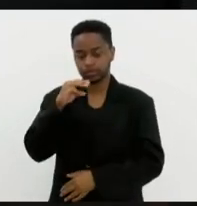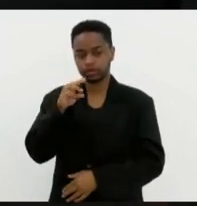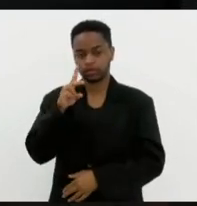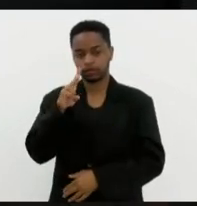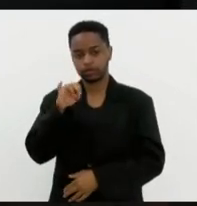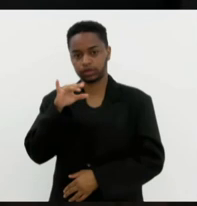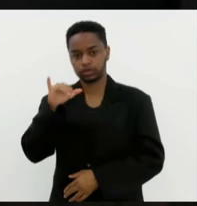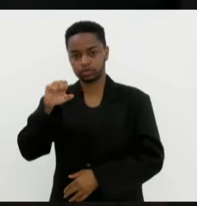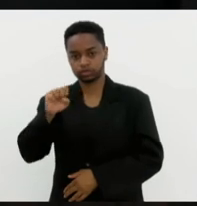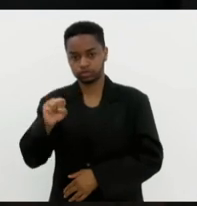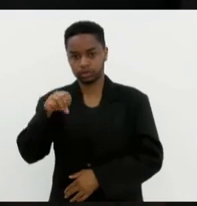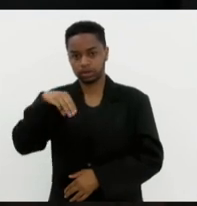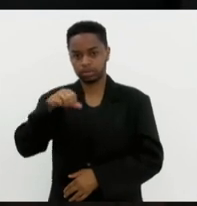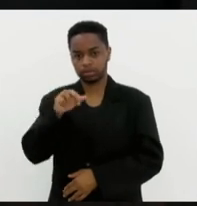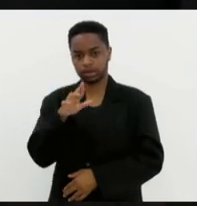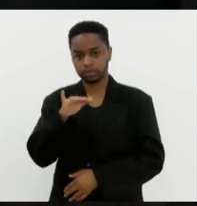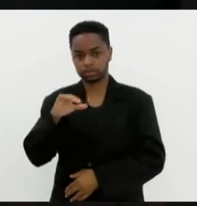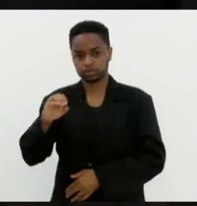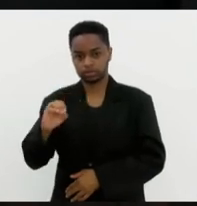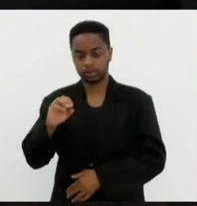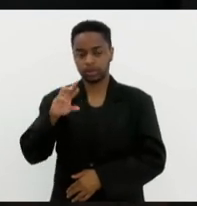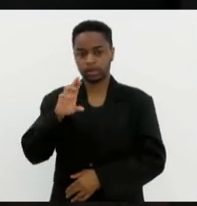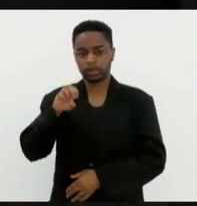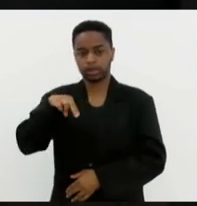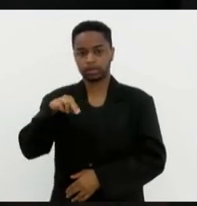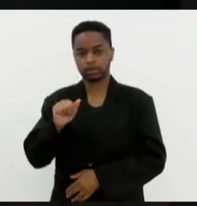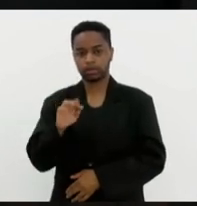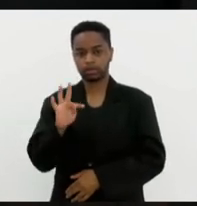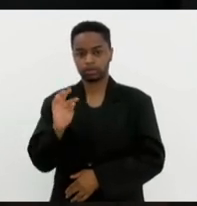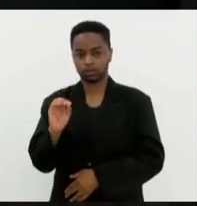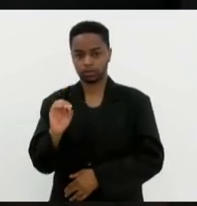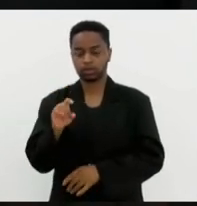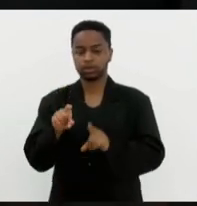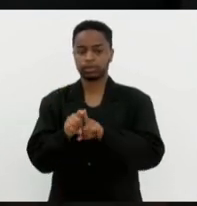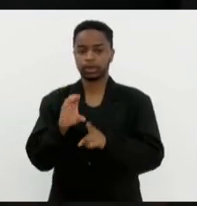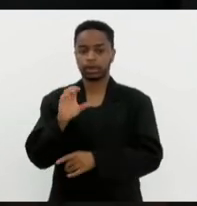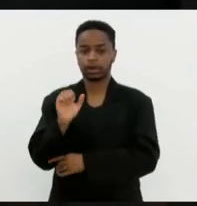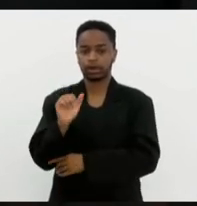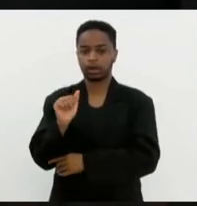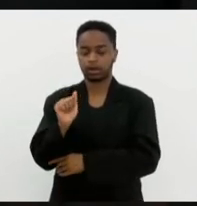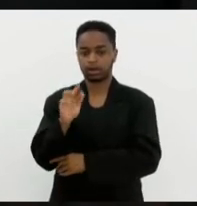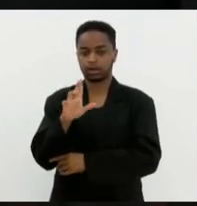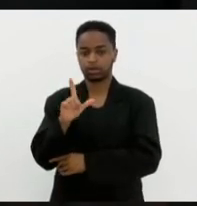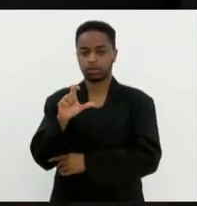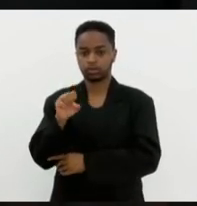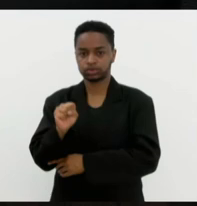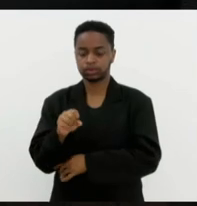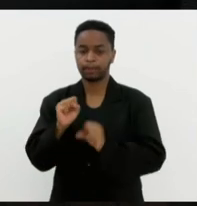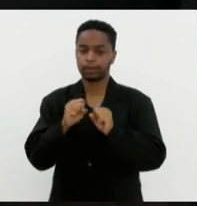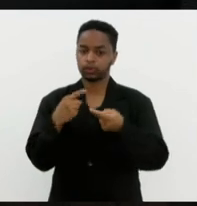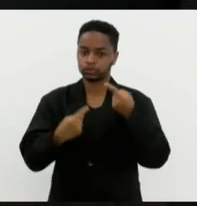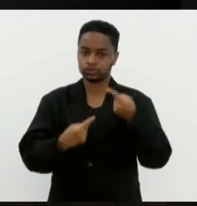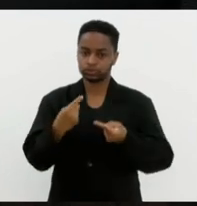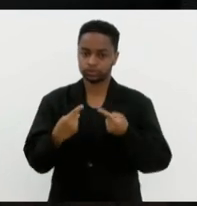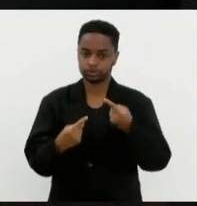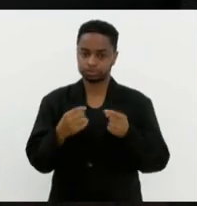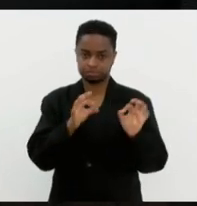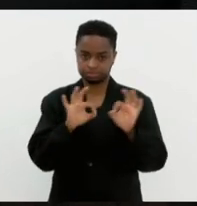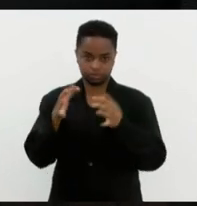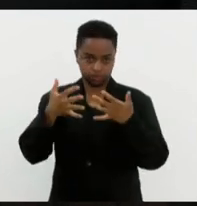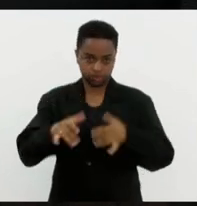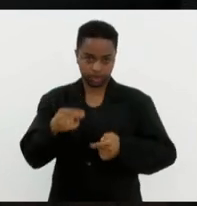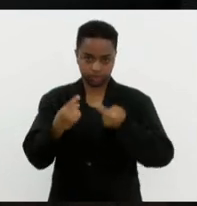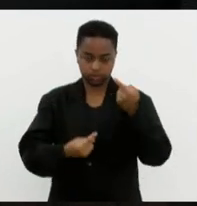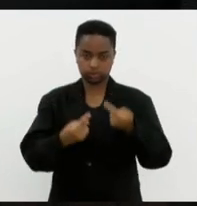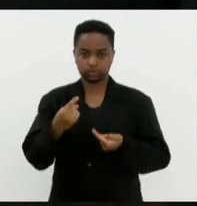Cozzolino, Márcio Canella, Renato Machado e Carlos Macedo. Em discussão. Não havendo quem